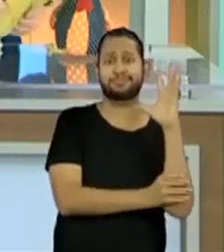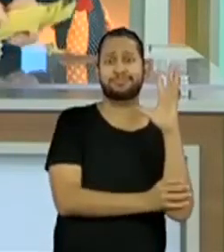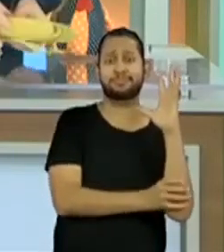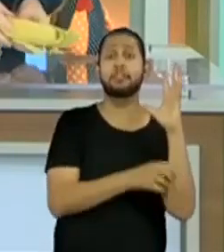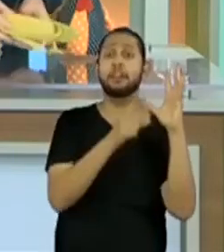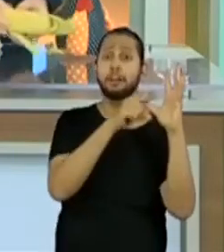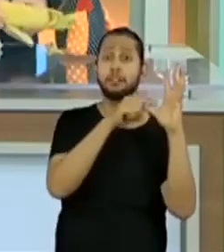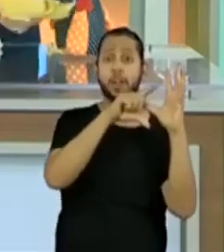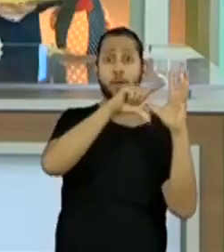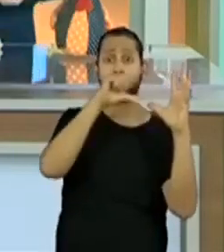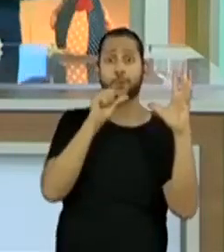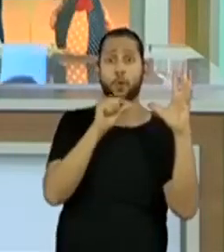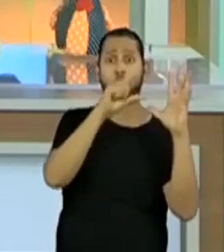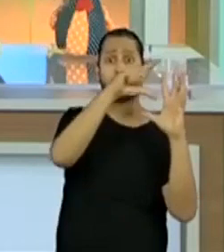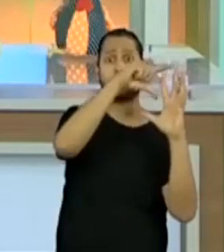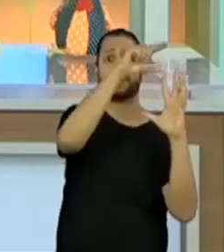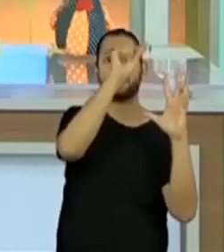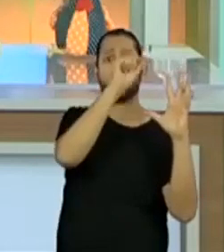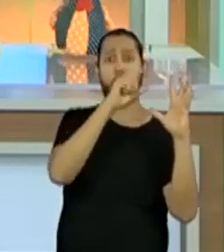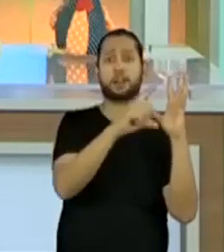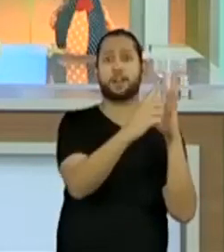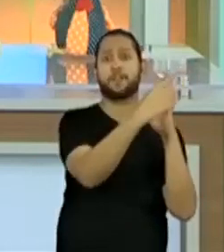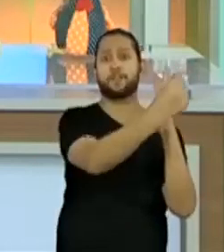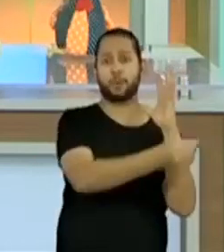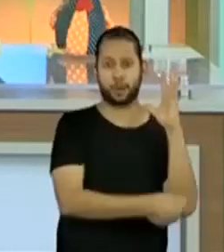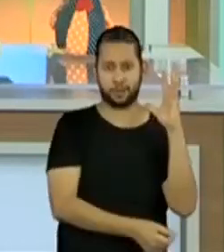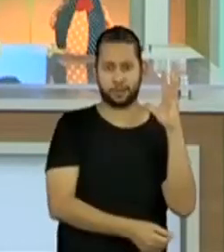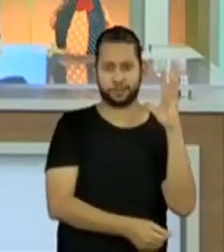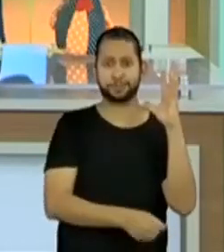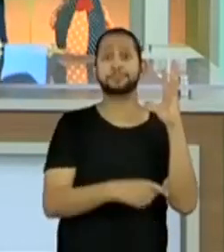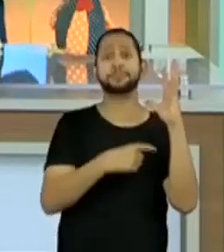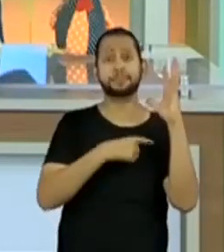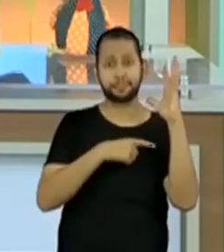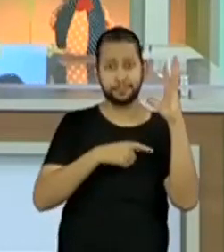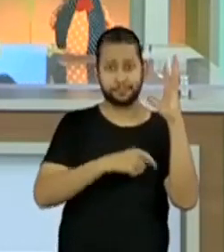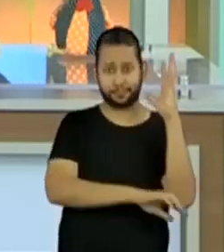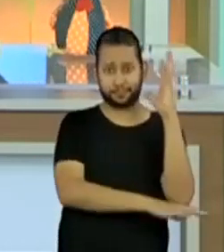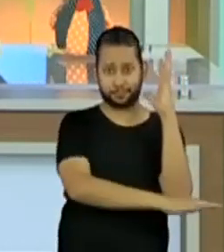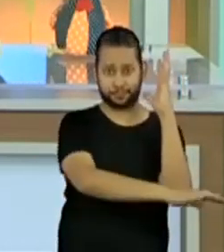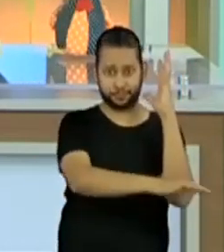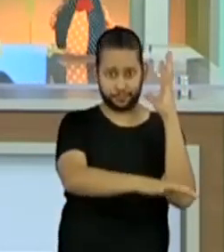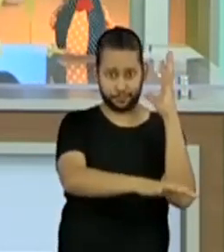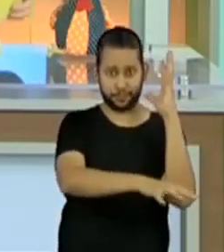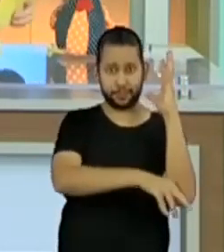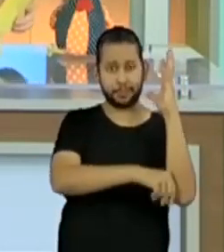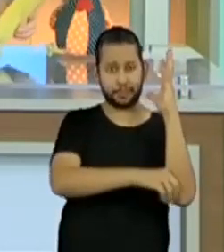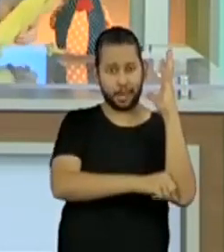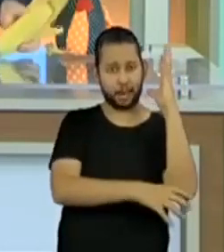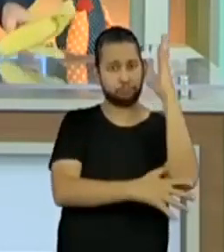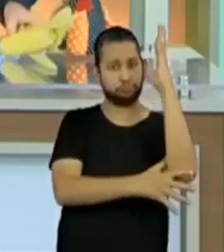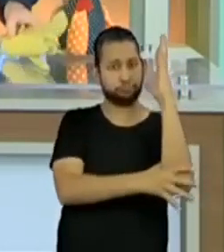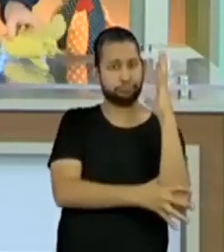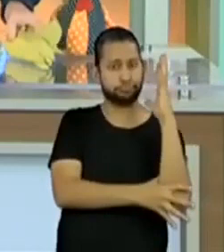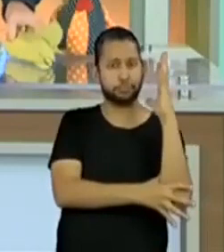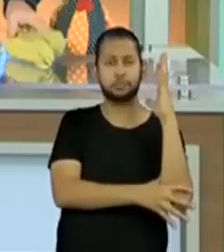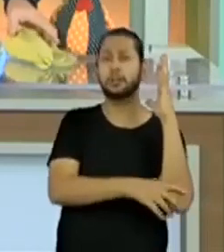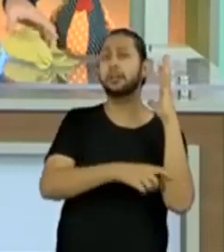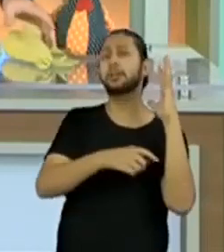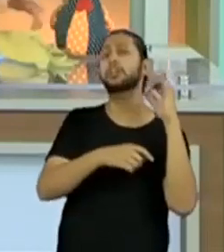tá? Ora, o milho, ele capta a energia, ele vai absorver a energia de